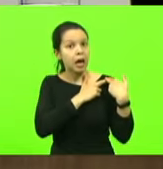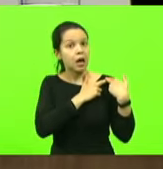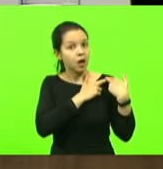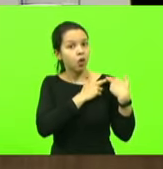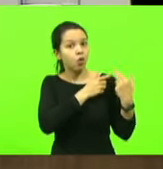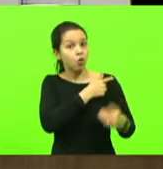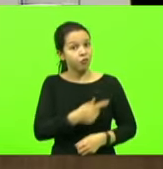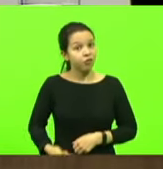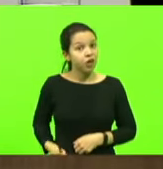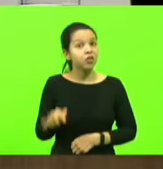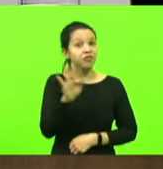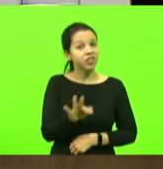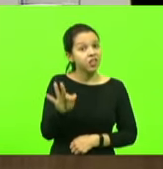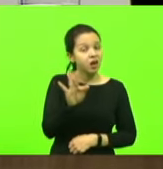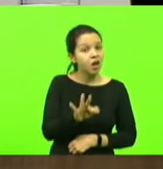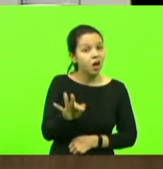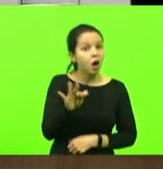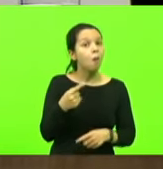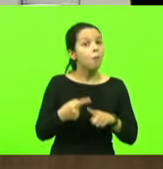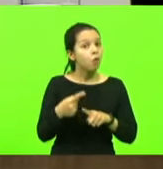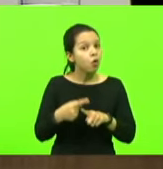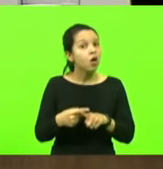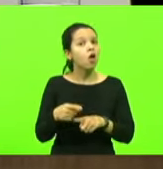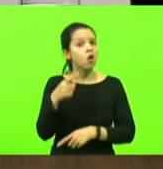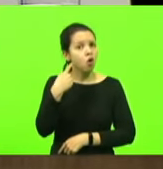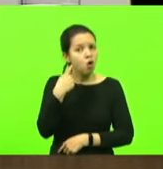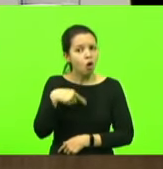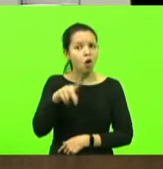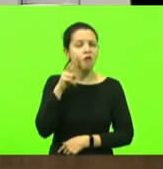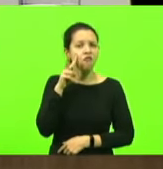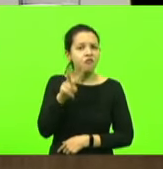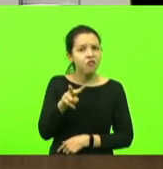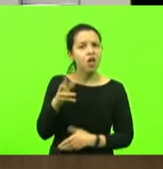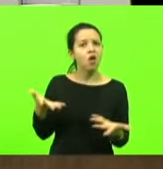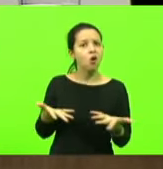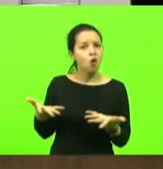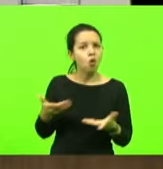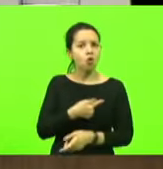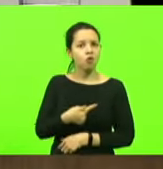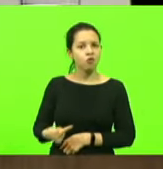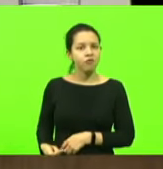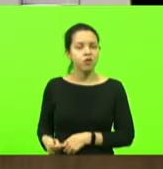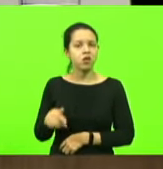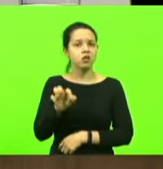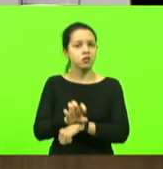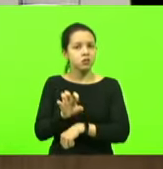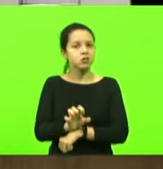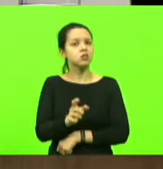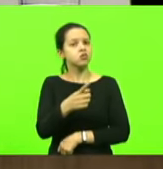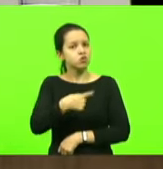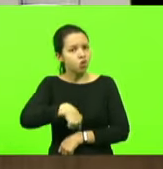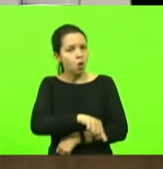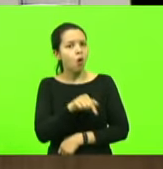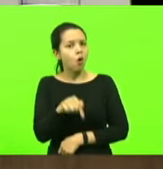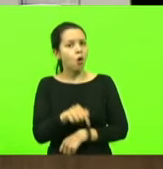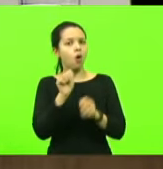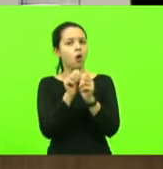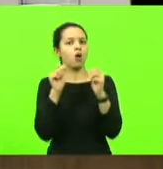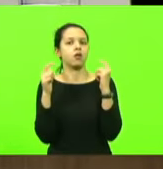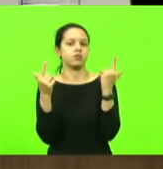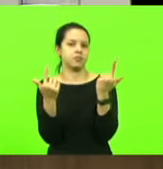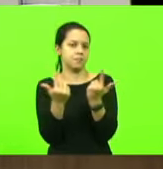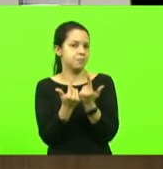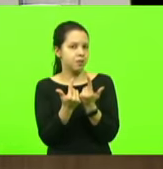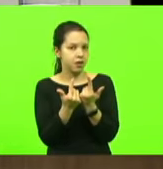governo federal. Porque a gente vê hoje o governo do Estado e nós aqui da Assembleia